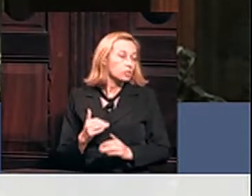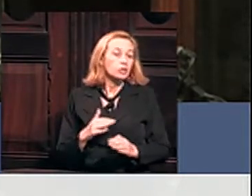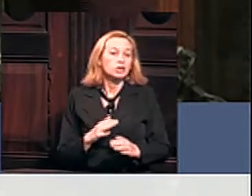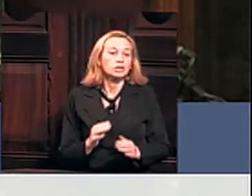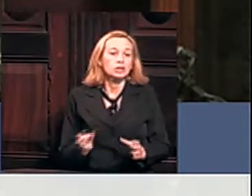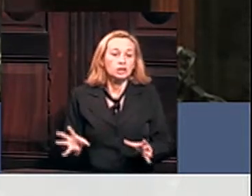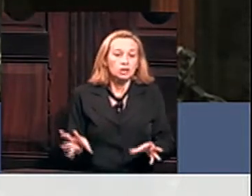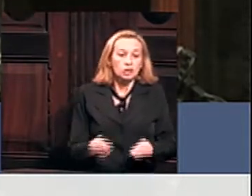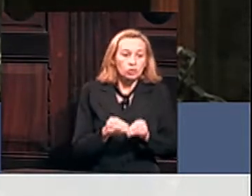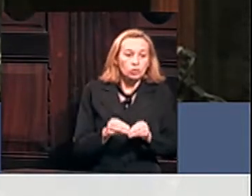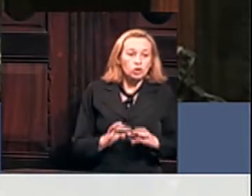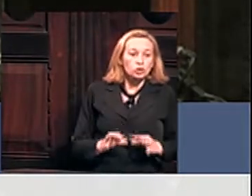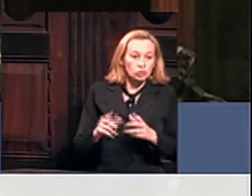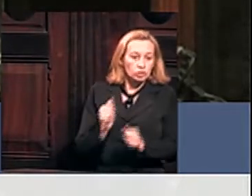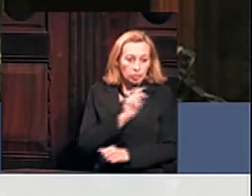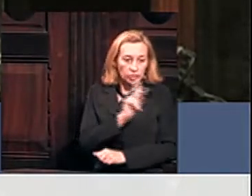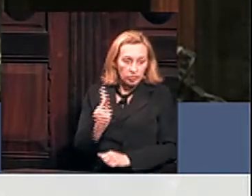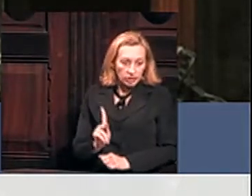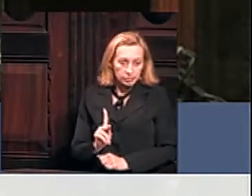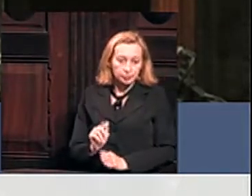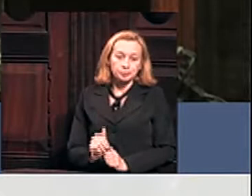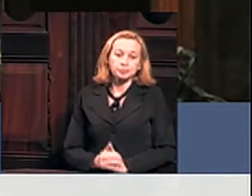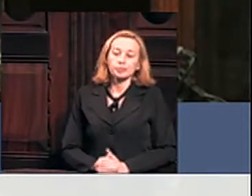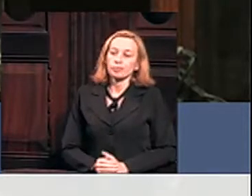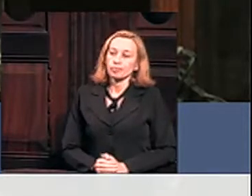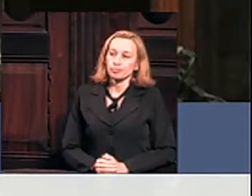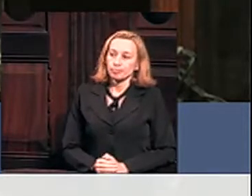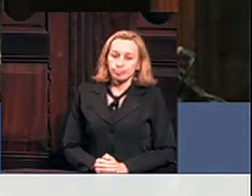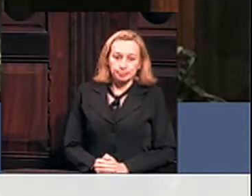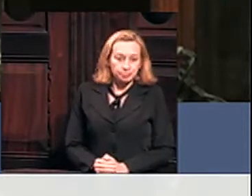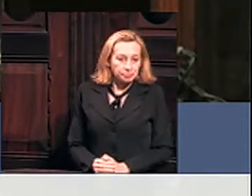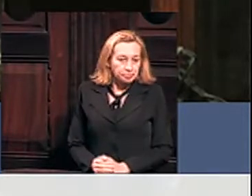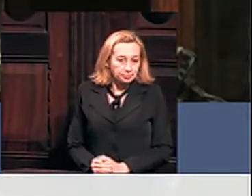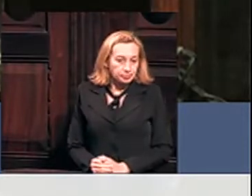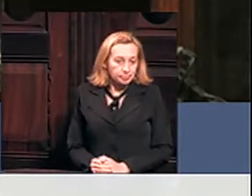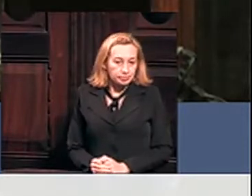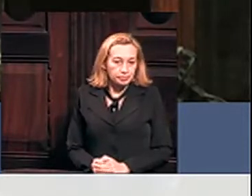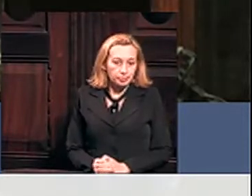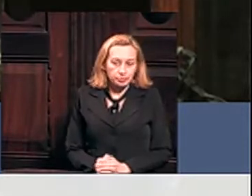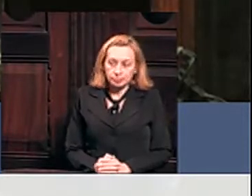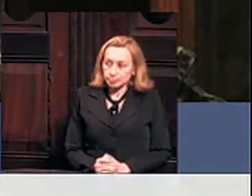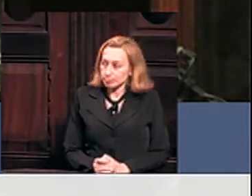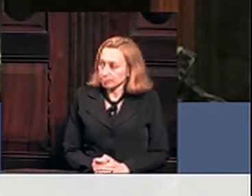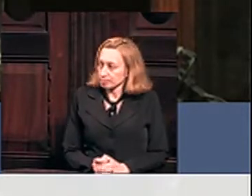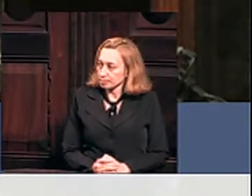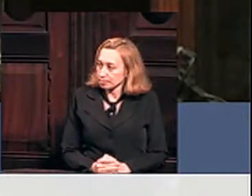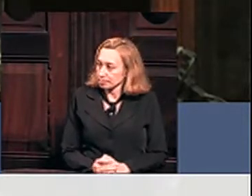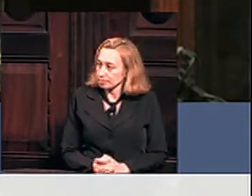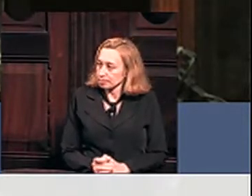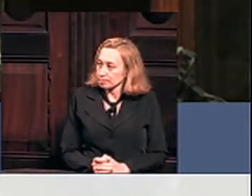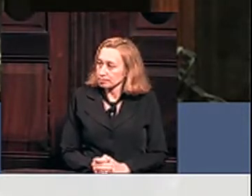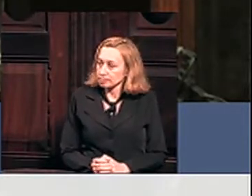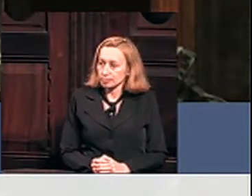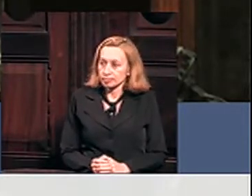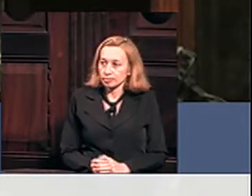essas modificações. Senhores que aprovam nesse grupo, estão aprovados. Ok, senhor presidente. Então.